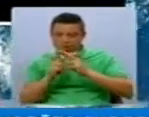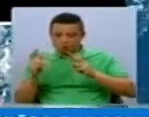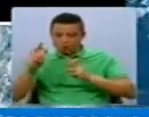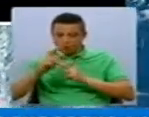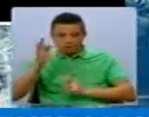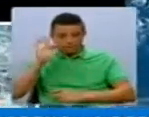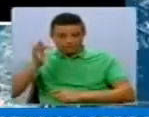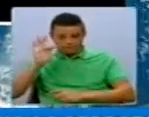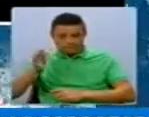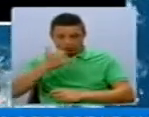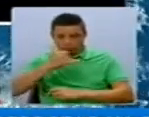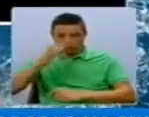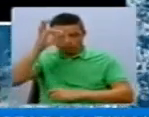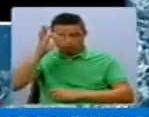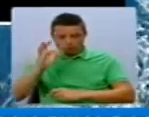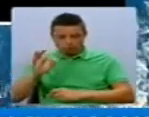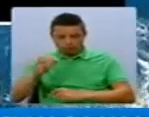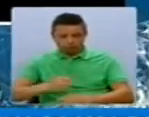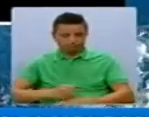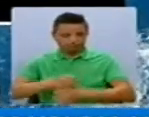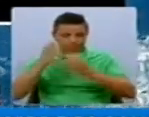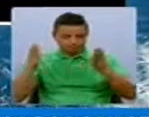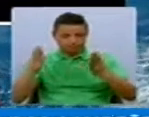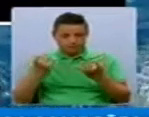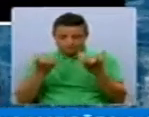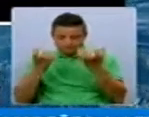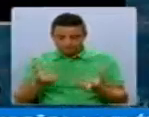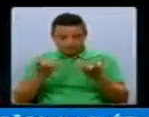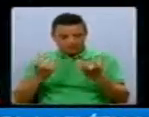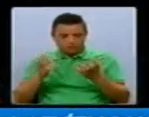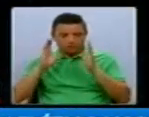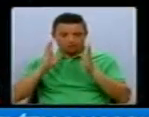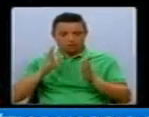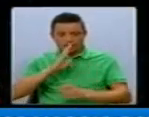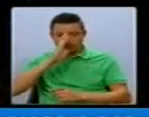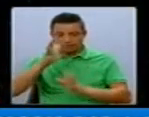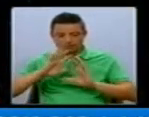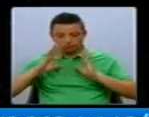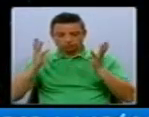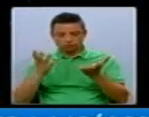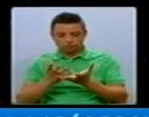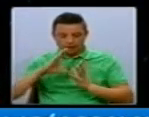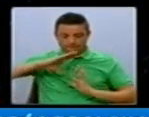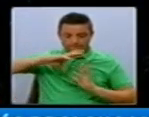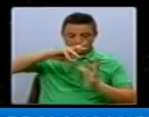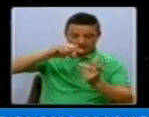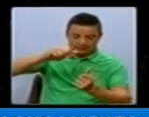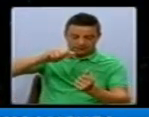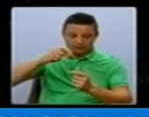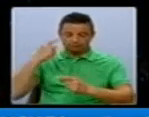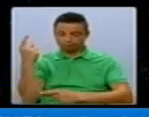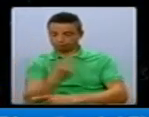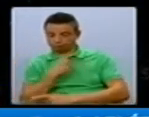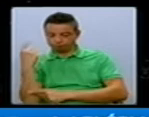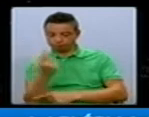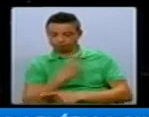aqueles 2% repletos por uma série de elementos mais pesados, geralmente dizem-nos que há planetas à volta daquelas estrelas.